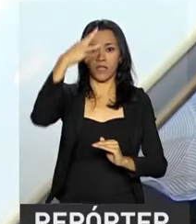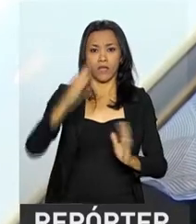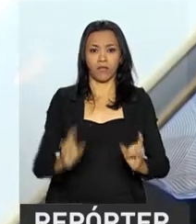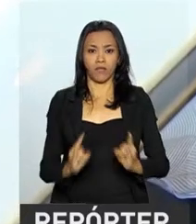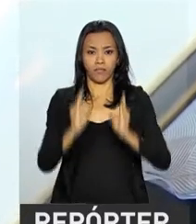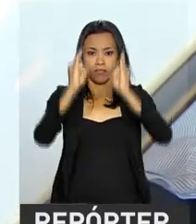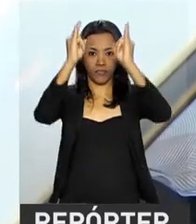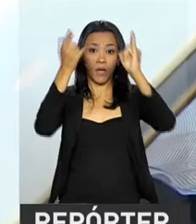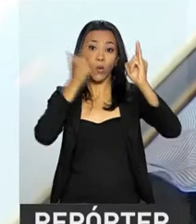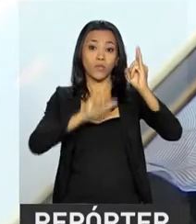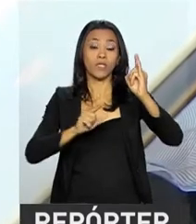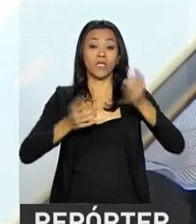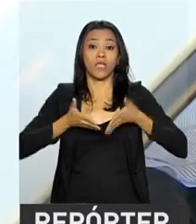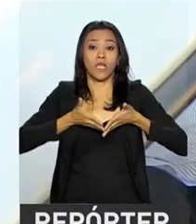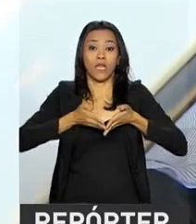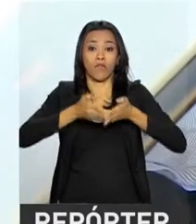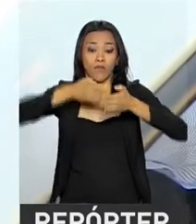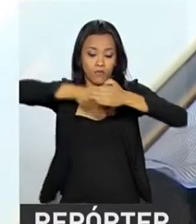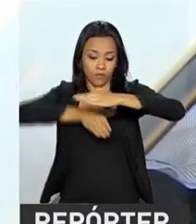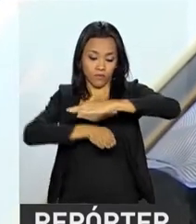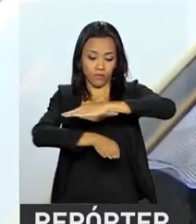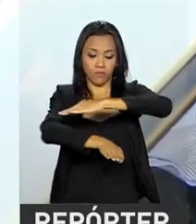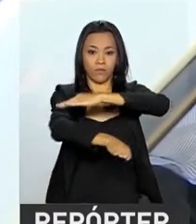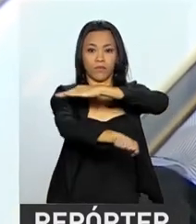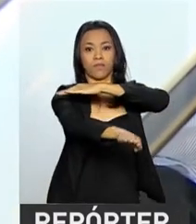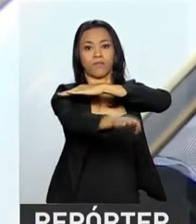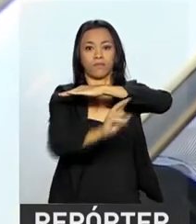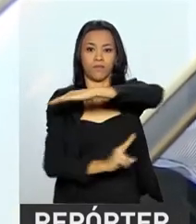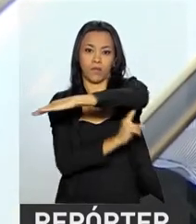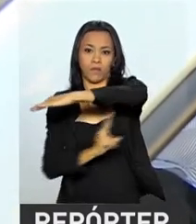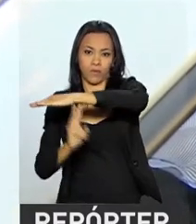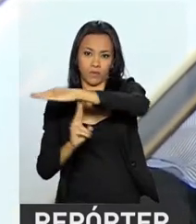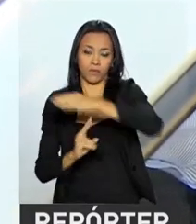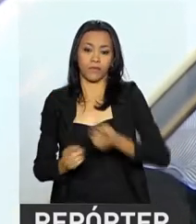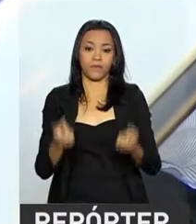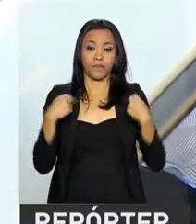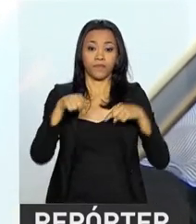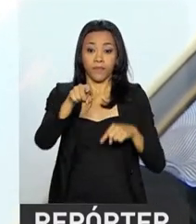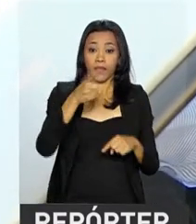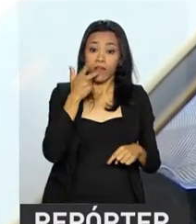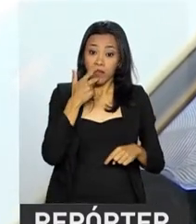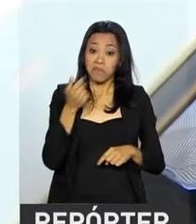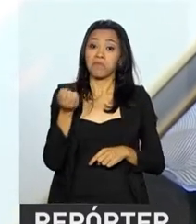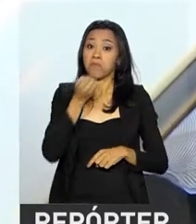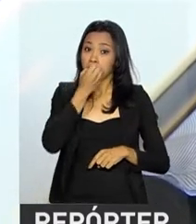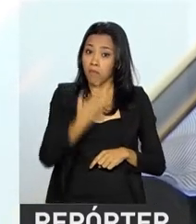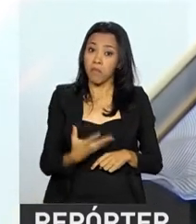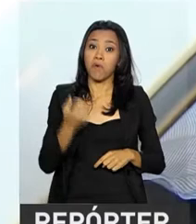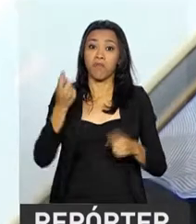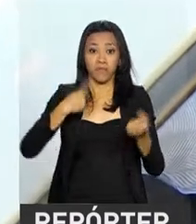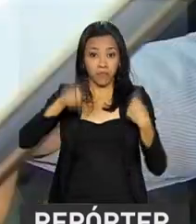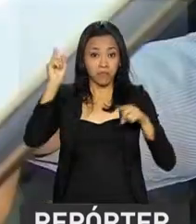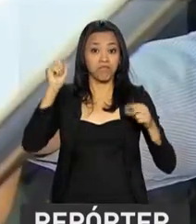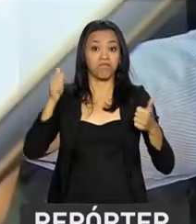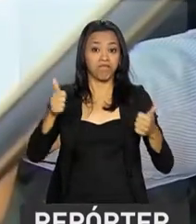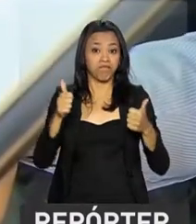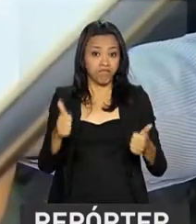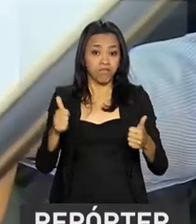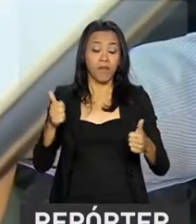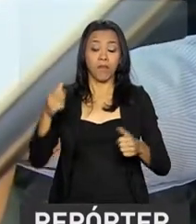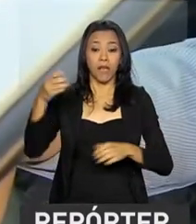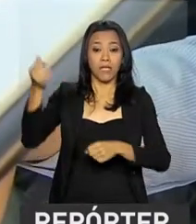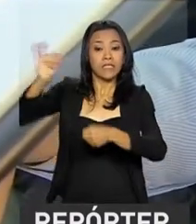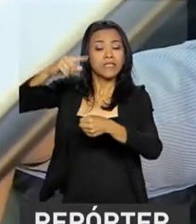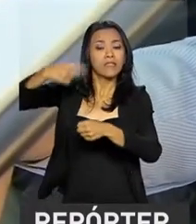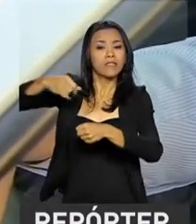A construção da nova ponte vai ser uma vitória aí para a população, Porto Alegre, grande Porto Alegre. Muito